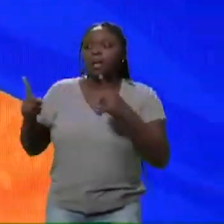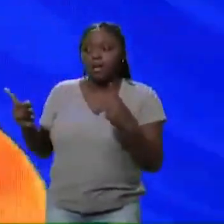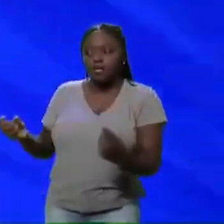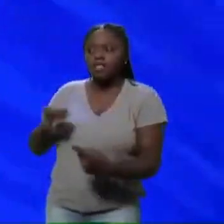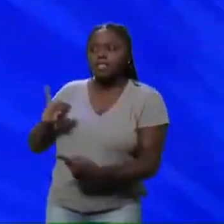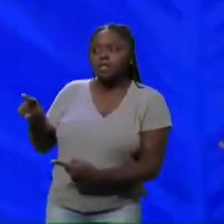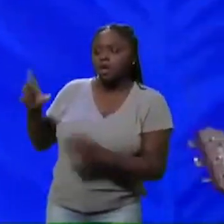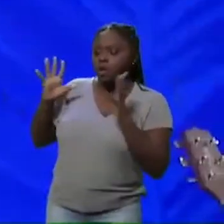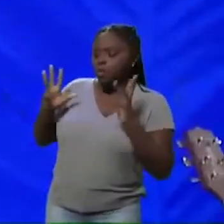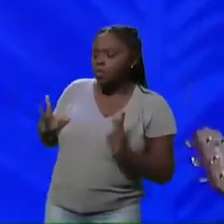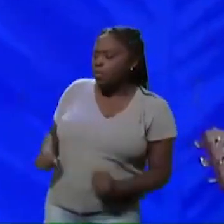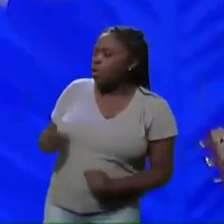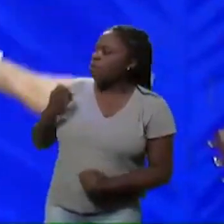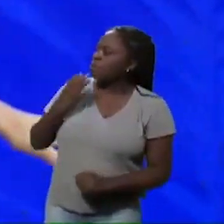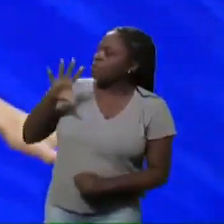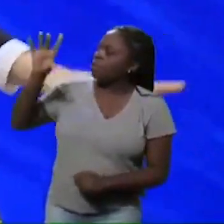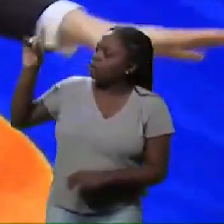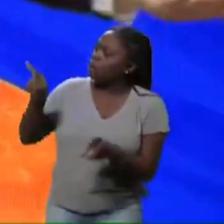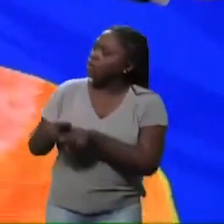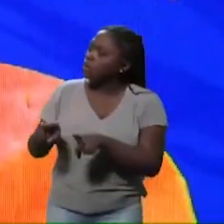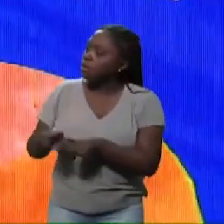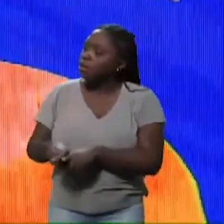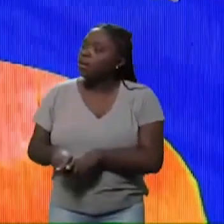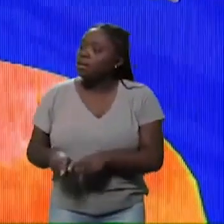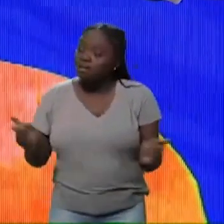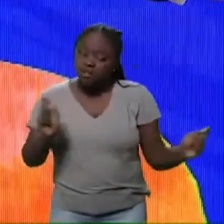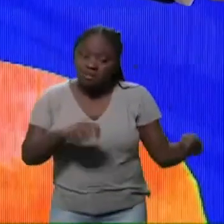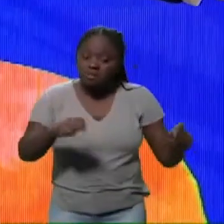bem com Deus, também vai afetar muita gente.